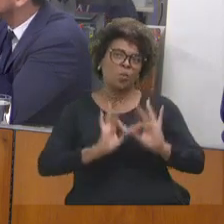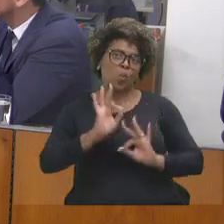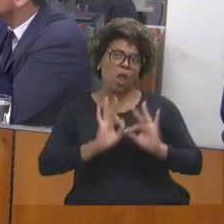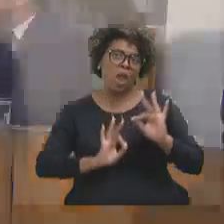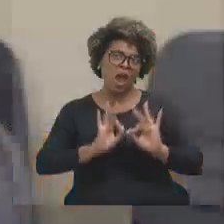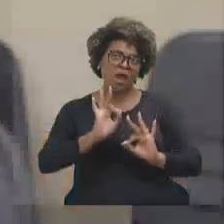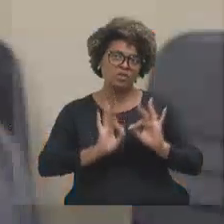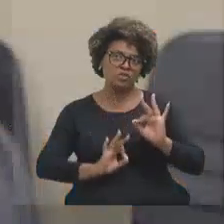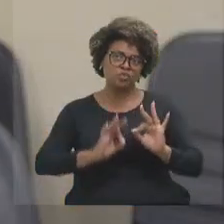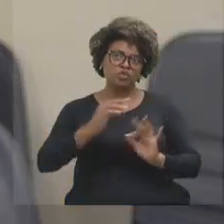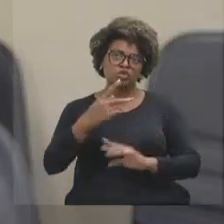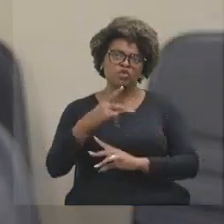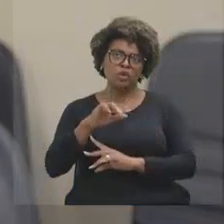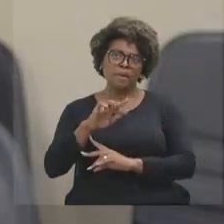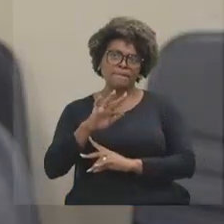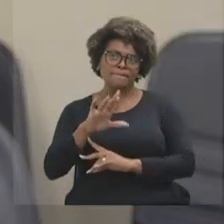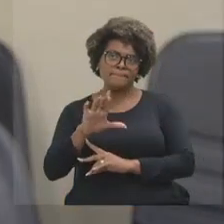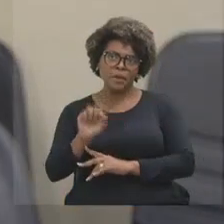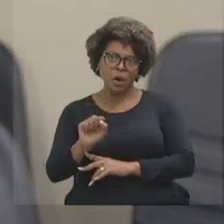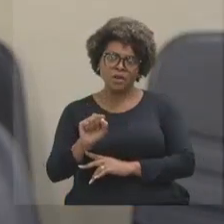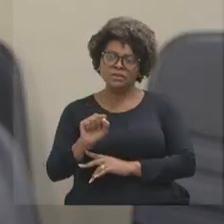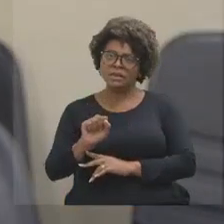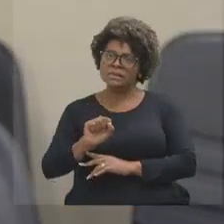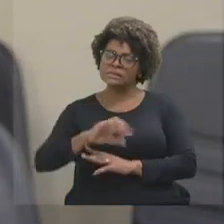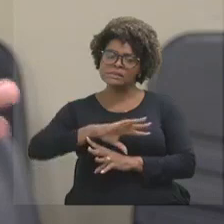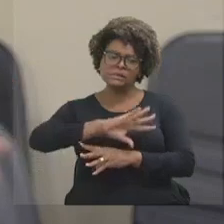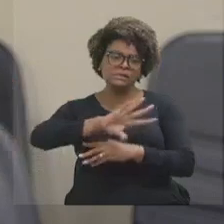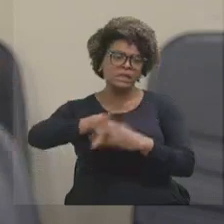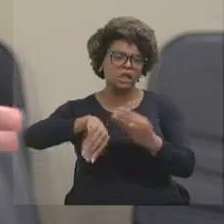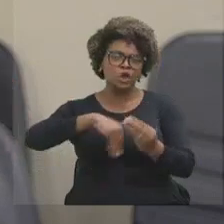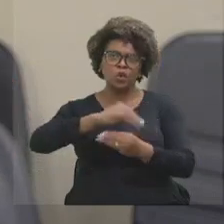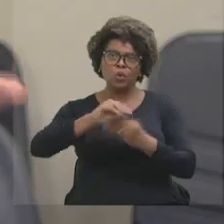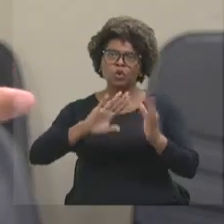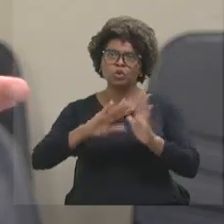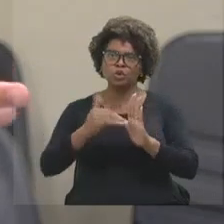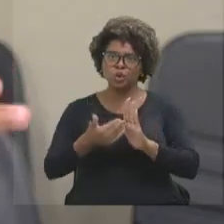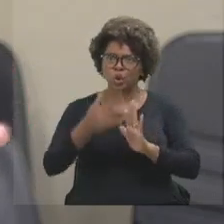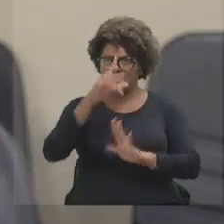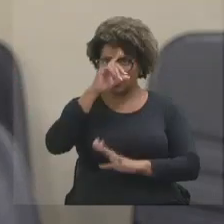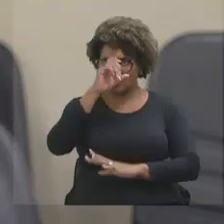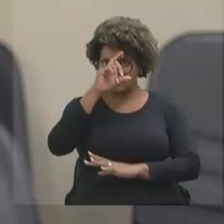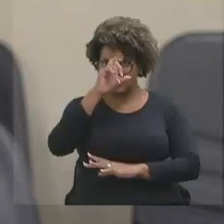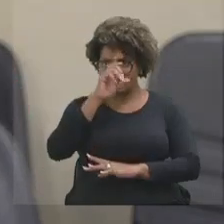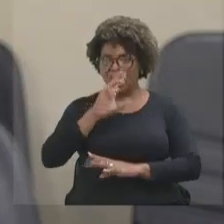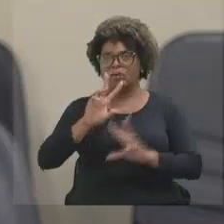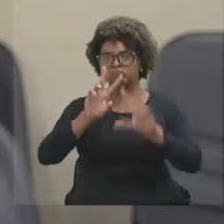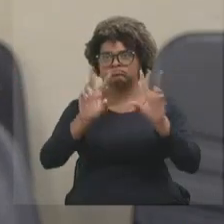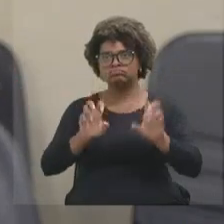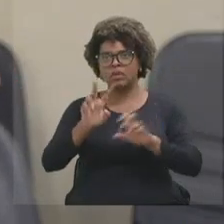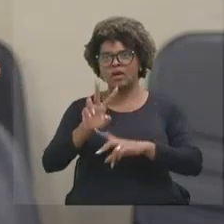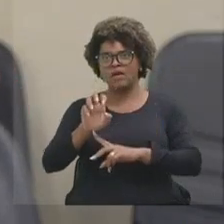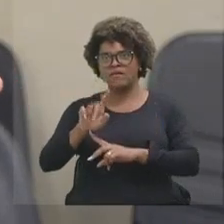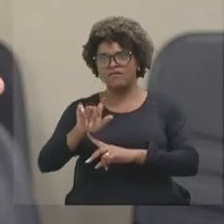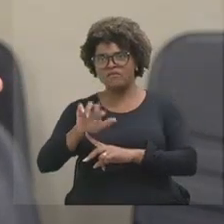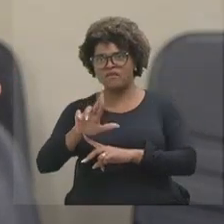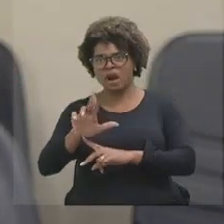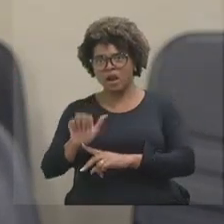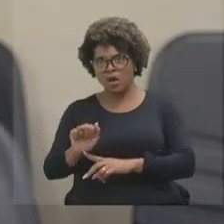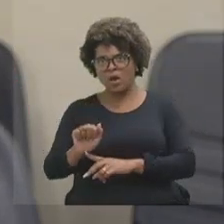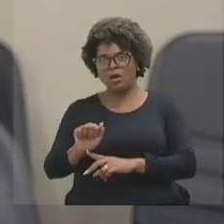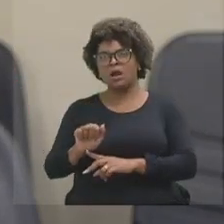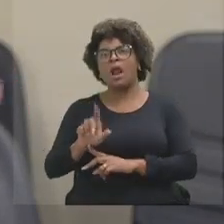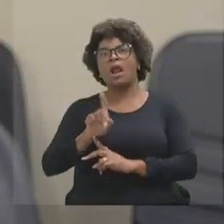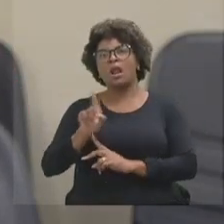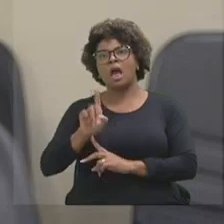portas de Hospital Geral de urgência e emergência quanto as portas especializadas como Oliveira também tem a sua porta vocacionada pra